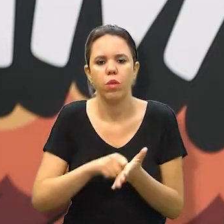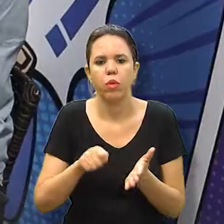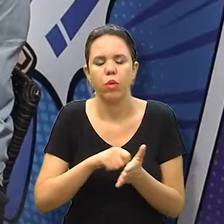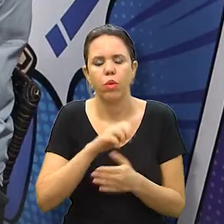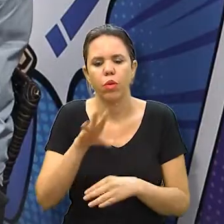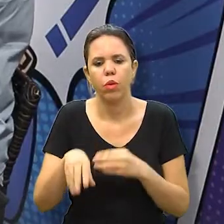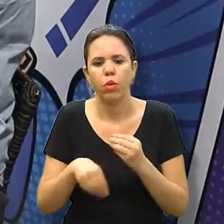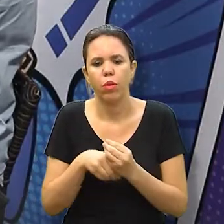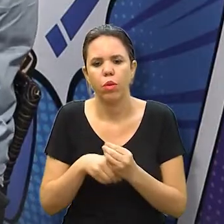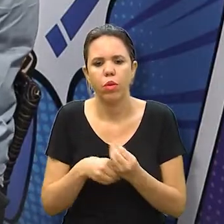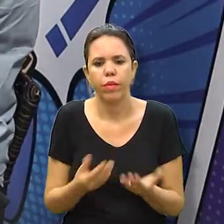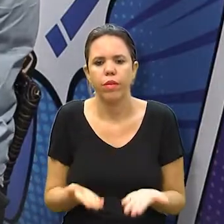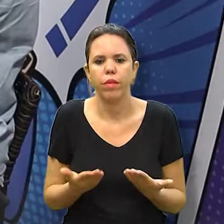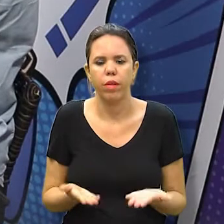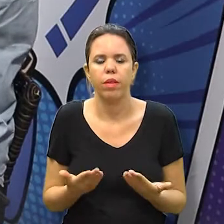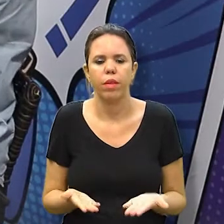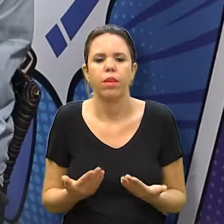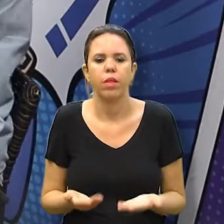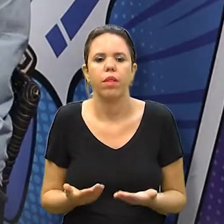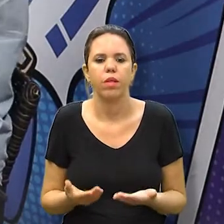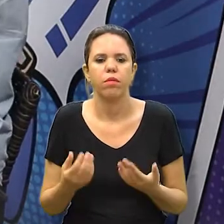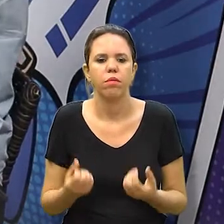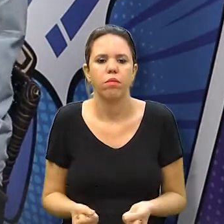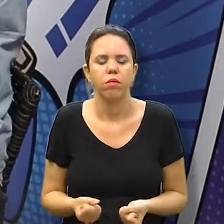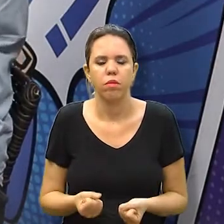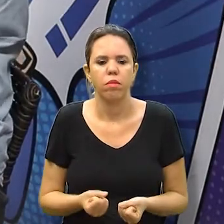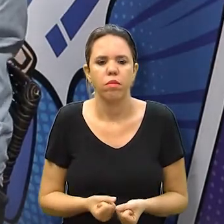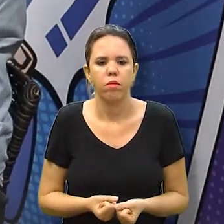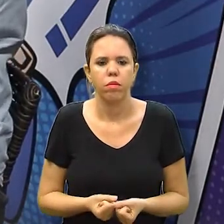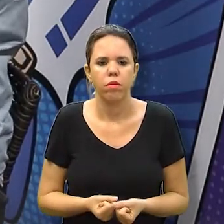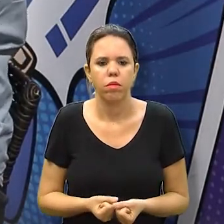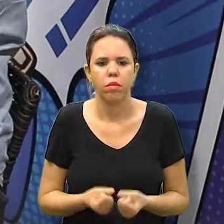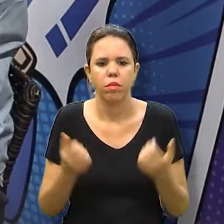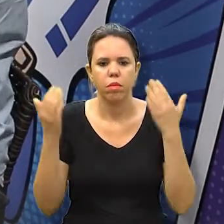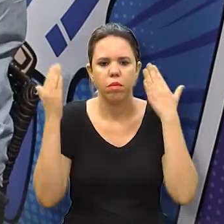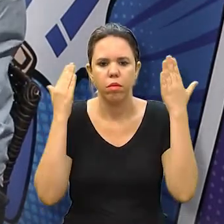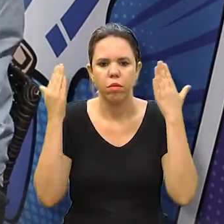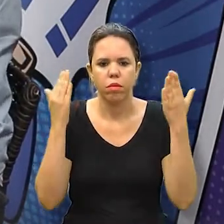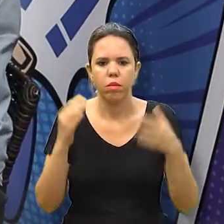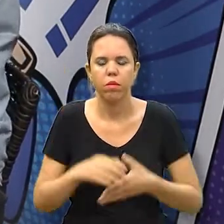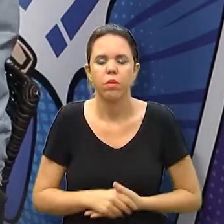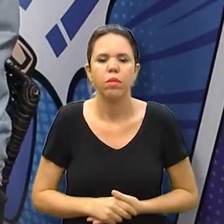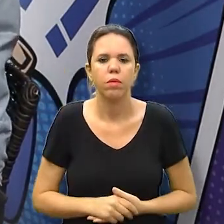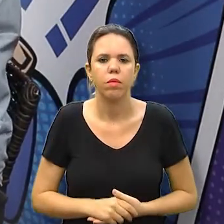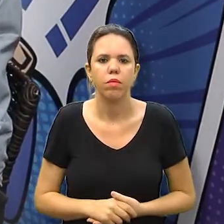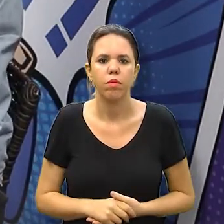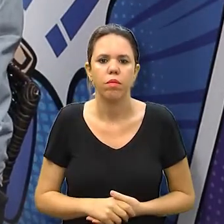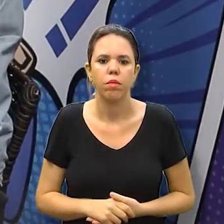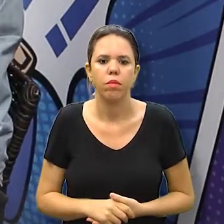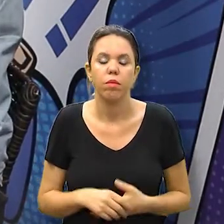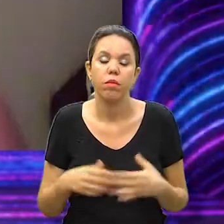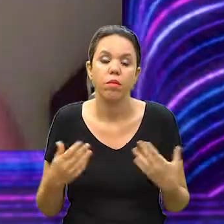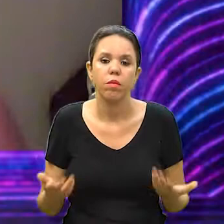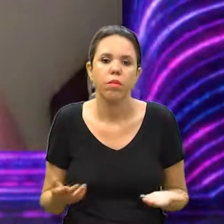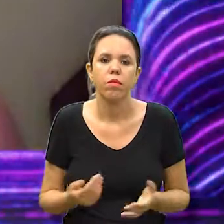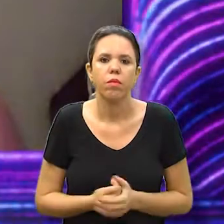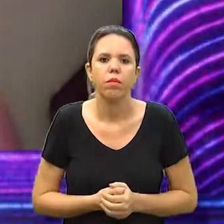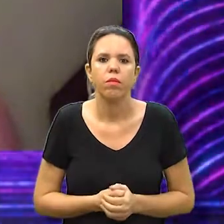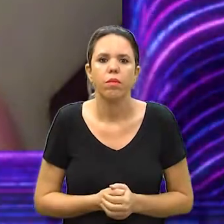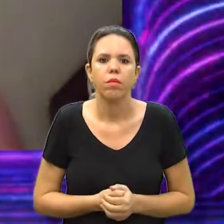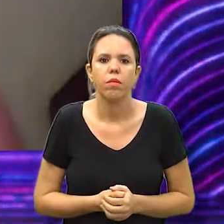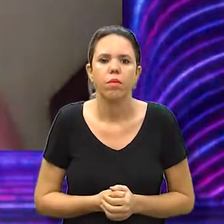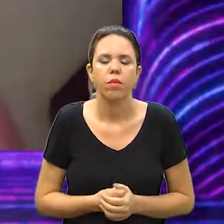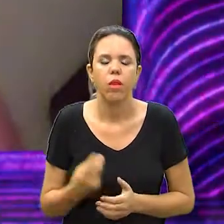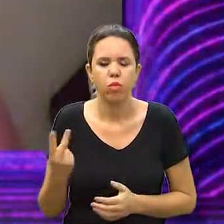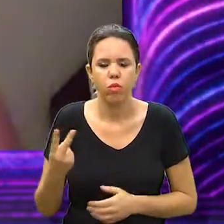livro? É um estilo mais leve, mais pesado, mais psicológico? Então, tanto